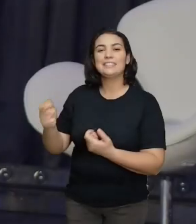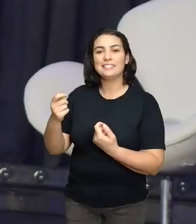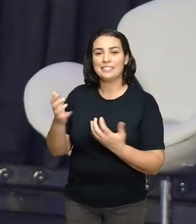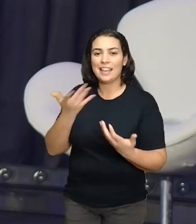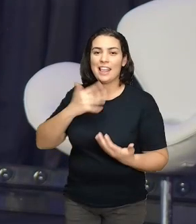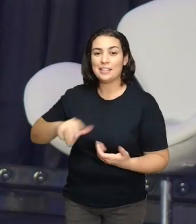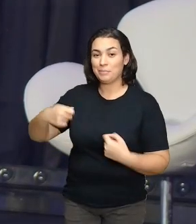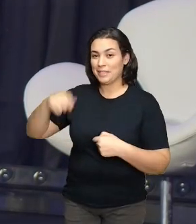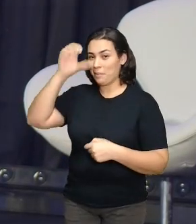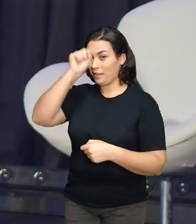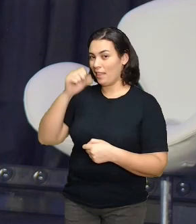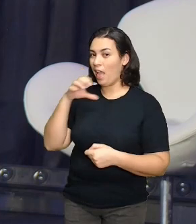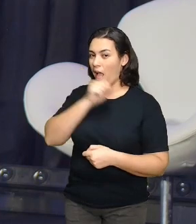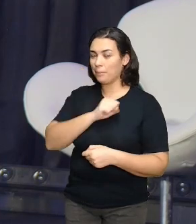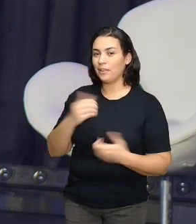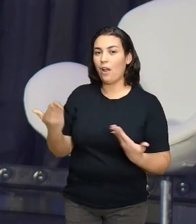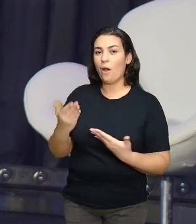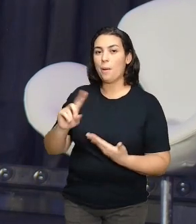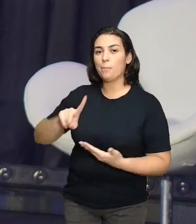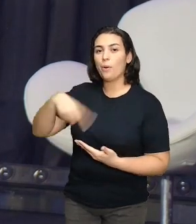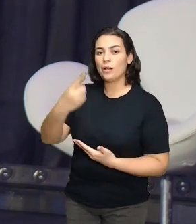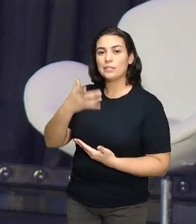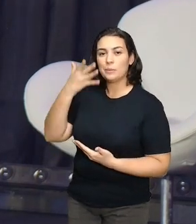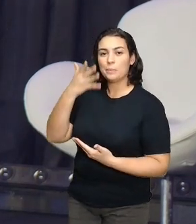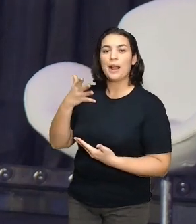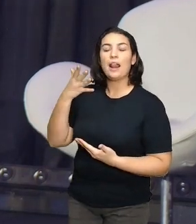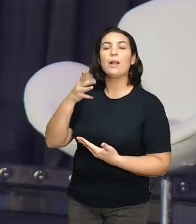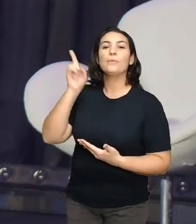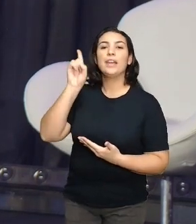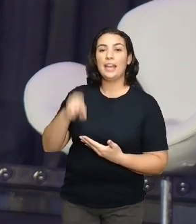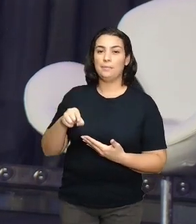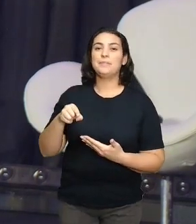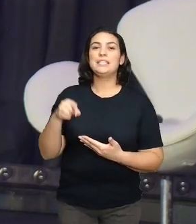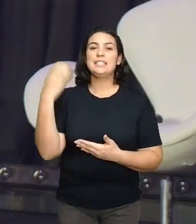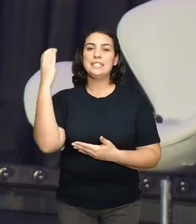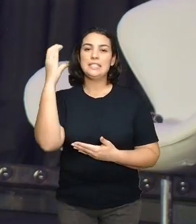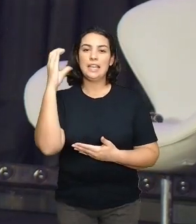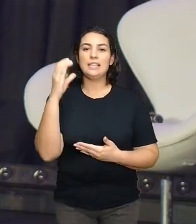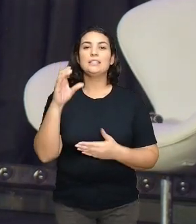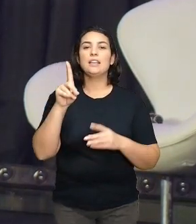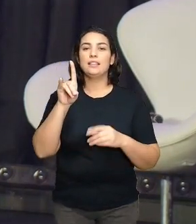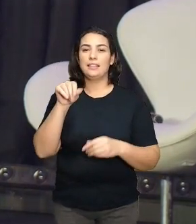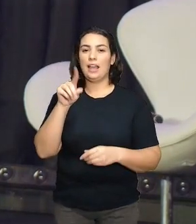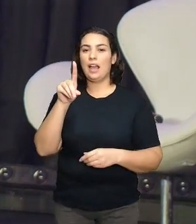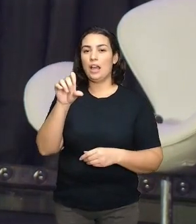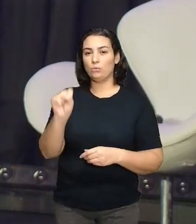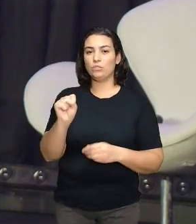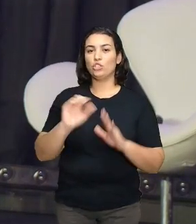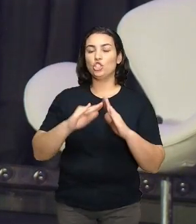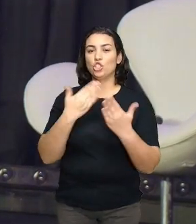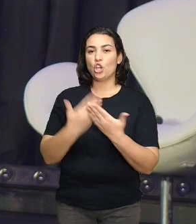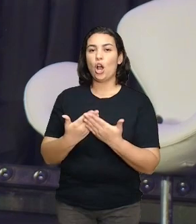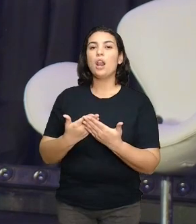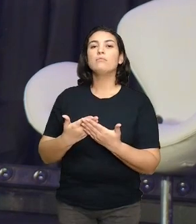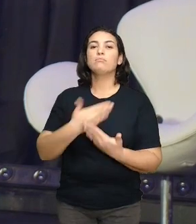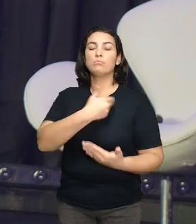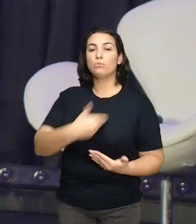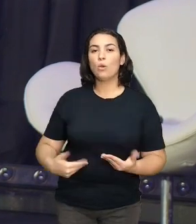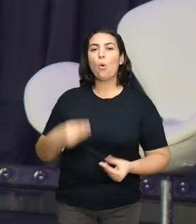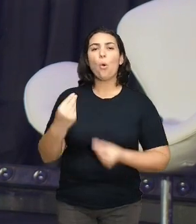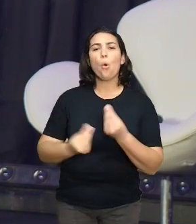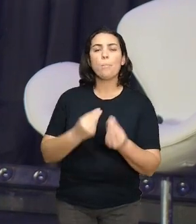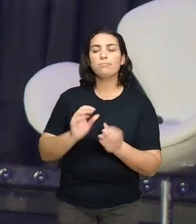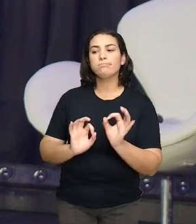próximo painel vai chamar Ciência de Dados na Escola Pública. Como preparar os estudantes para as demandas